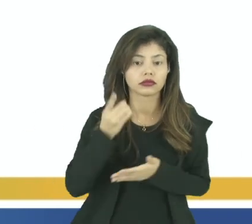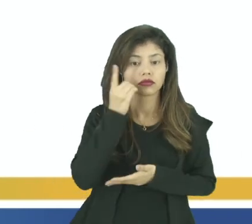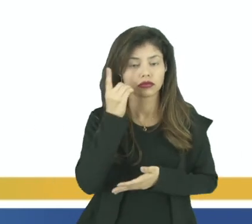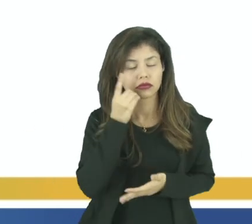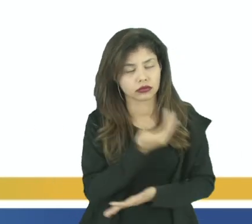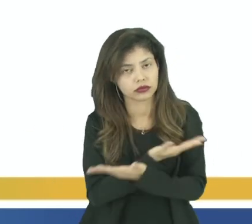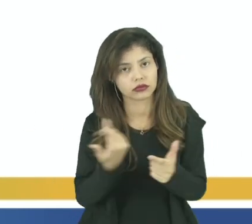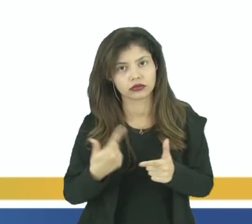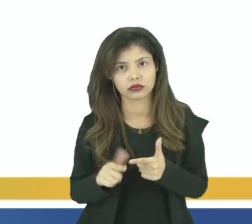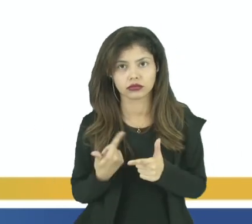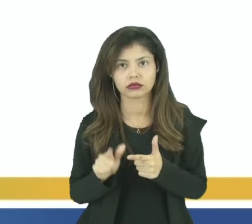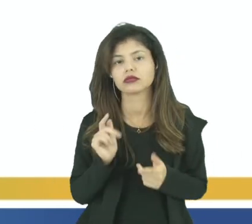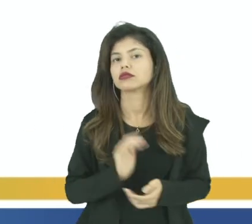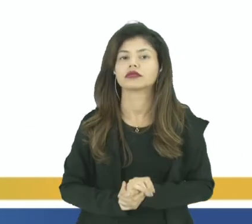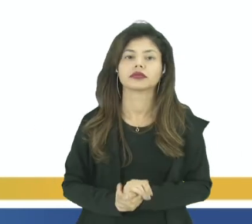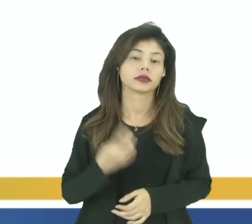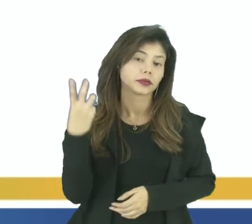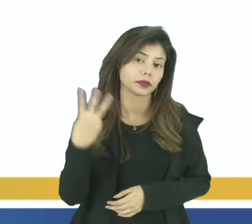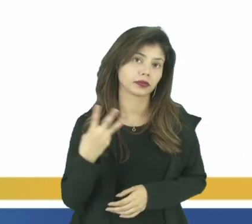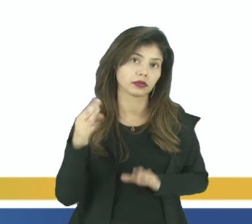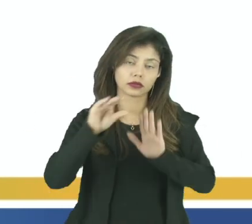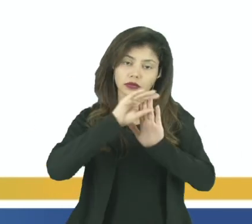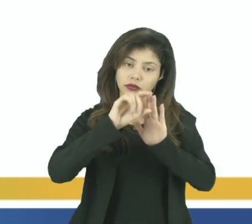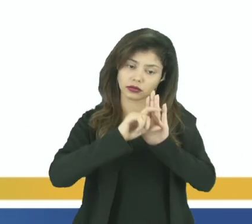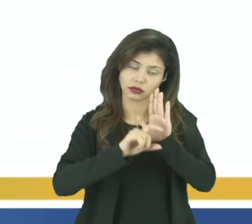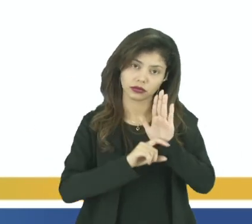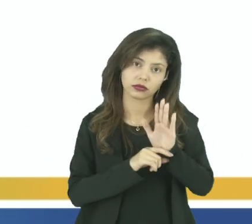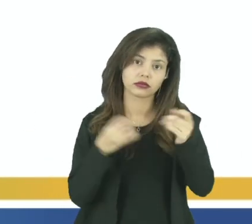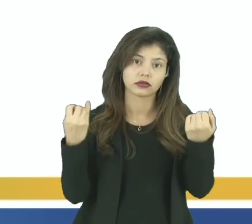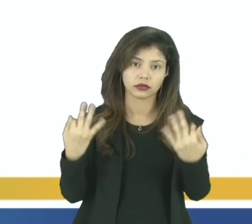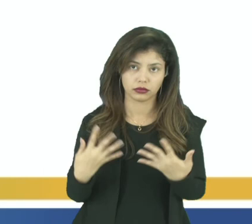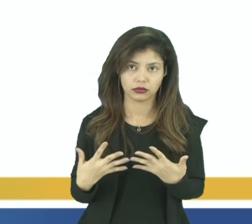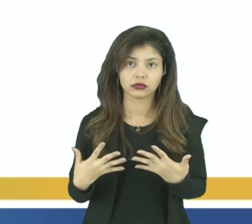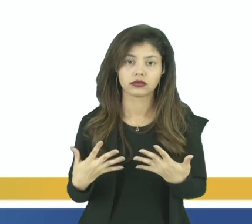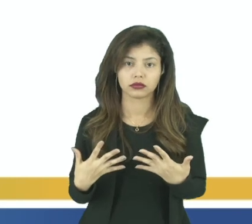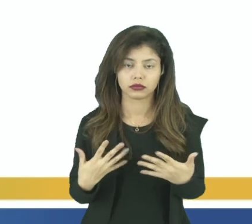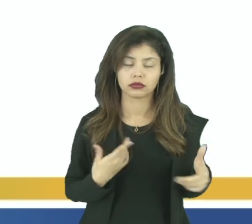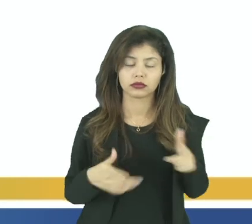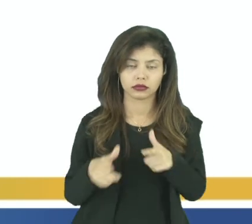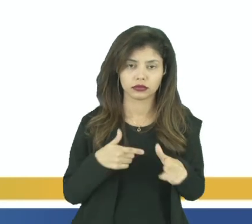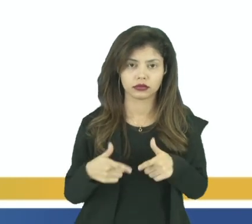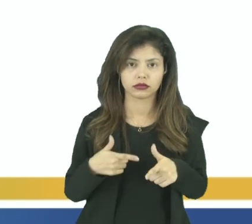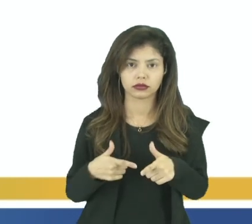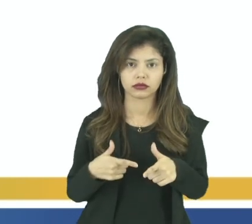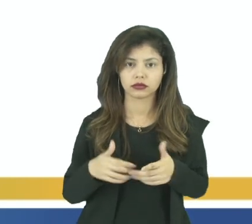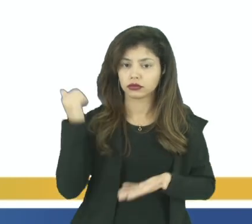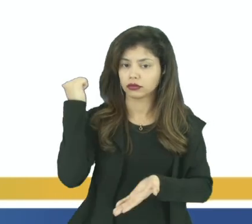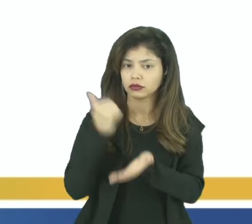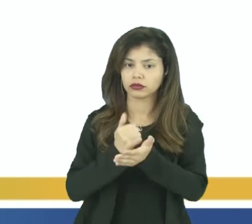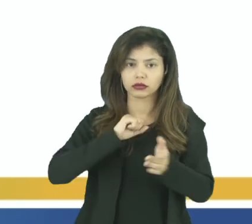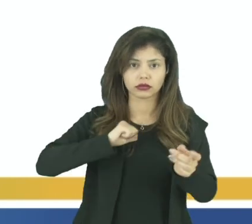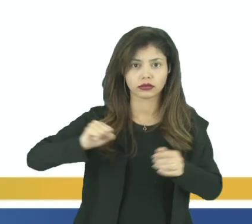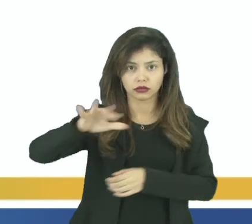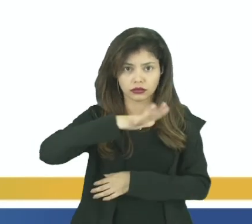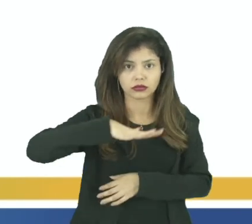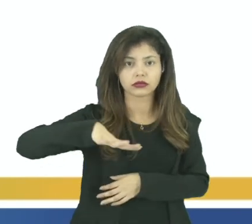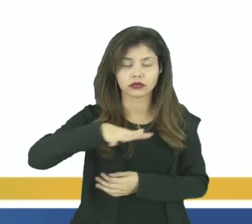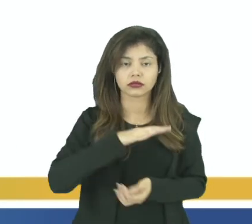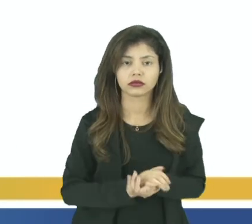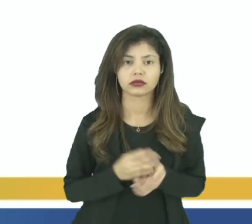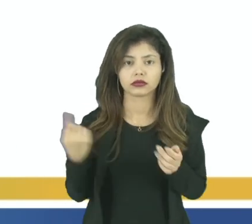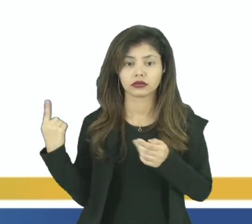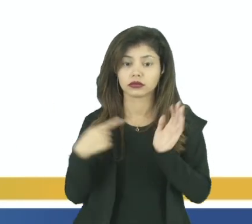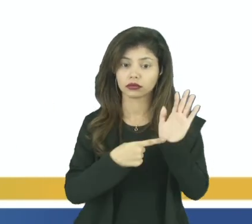dessa problemática, né, os trechos que nós vamos estar trabalhando os contratos sociais, né, que aponta,